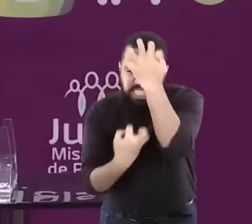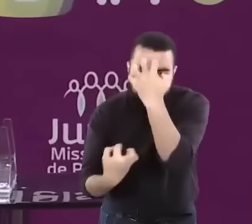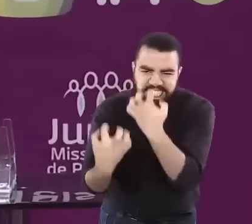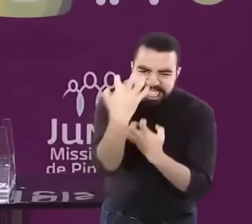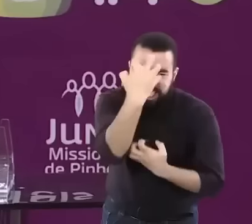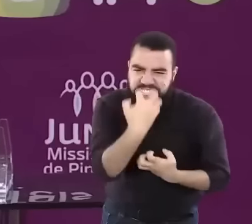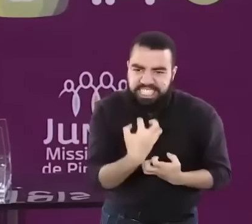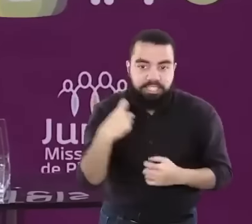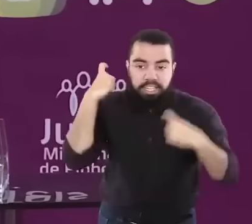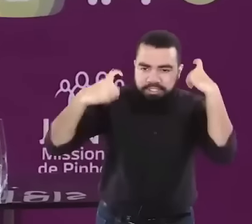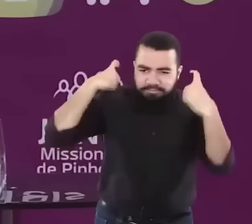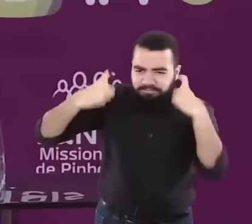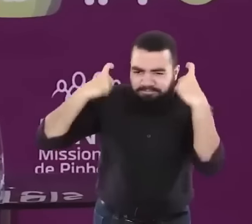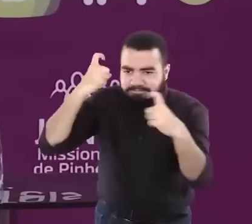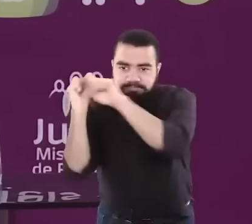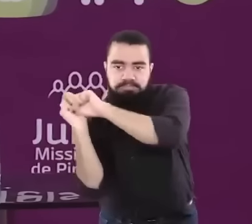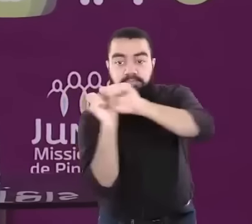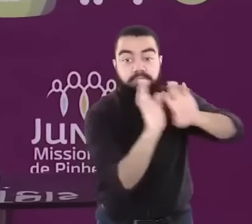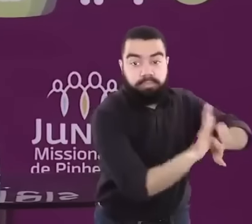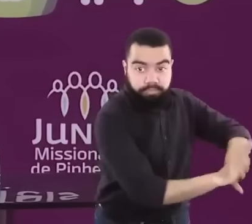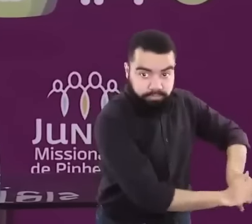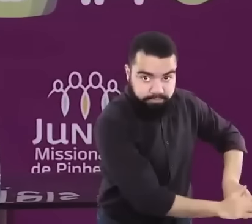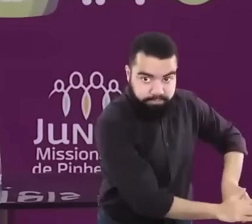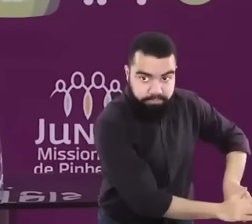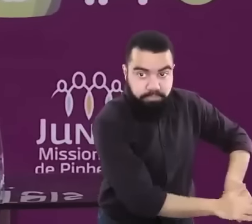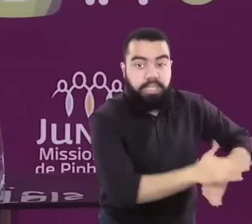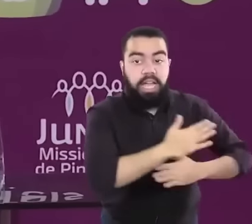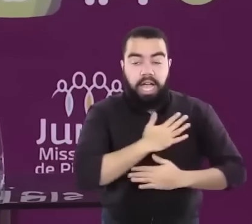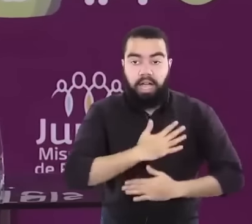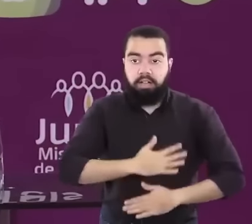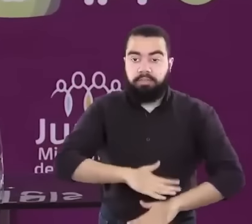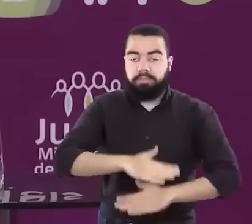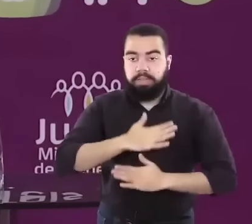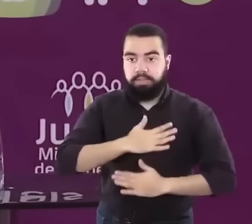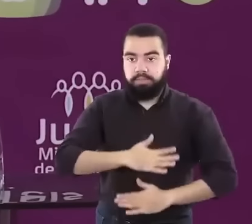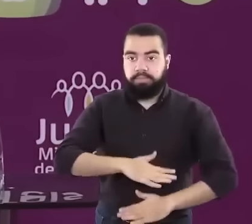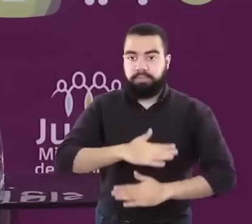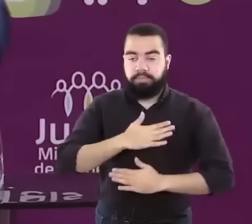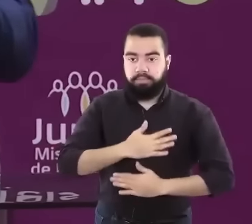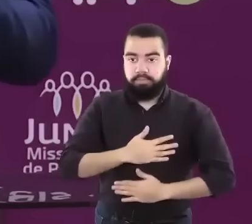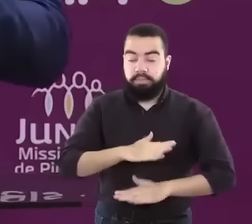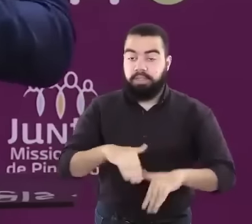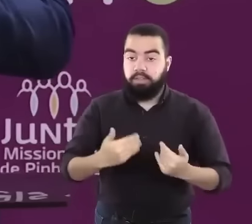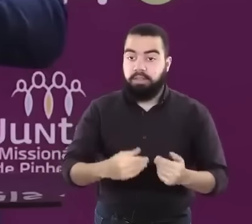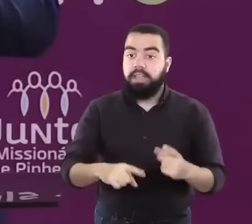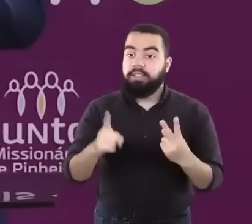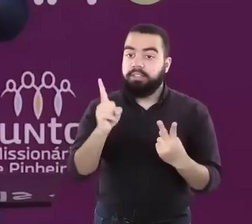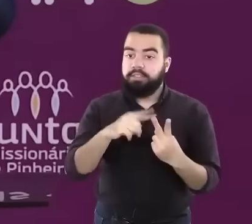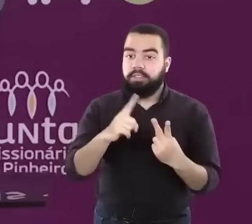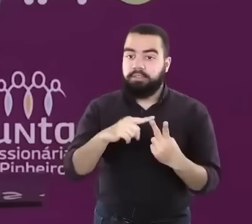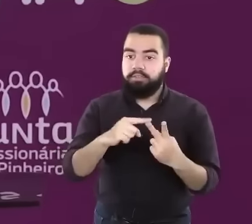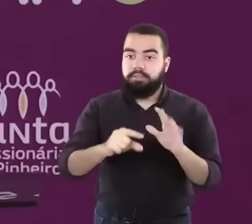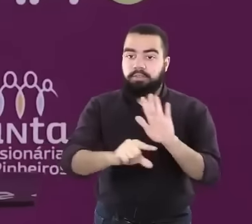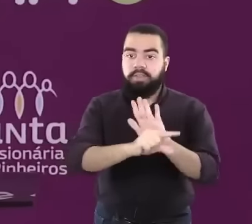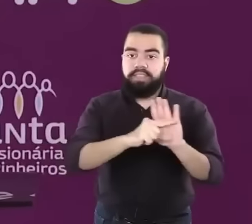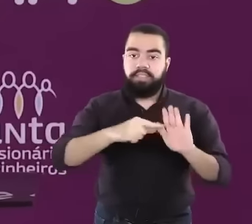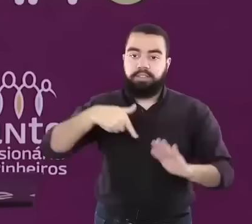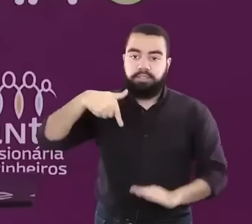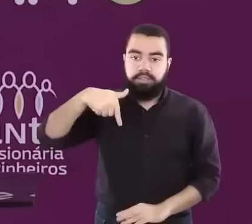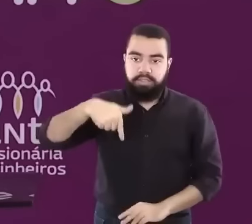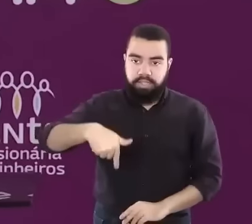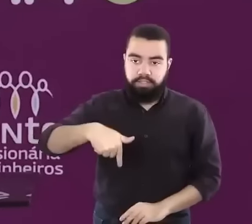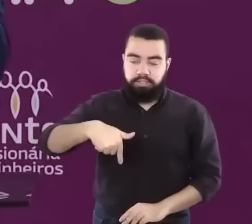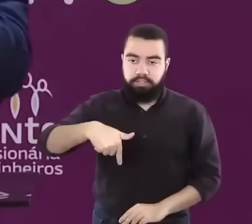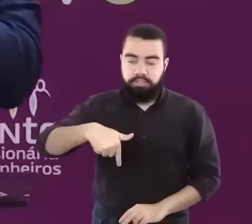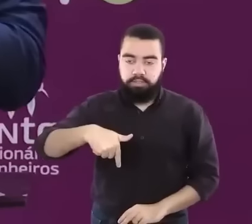não te indignes no versículo 7 no versículo 7 ele